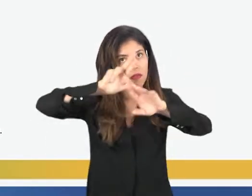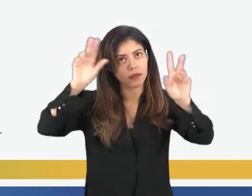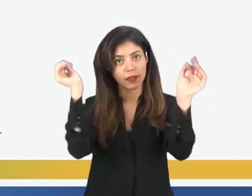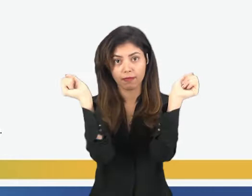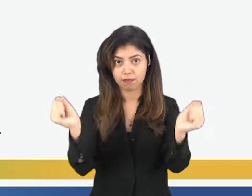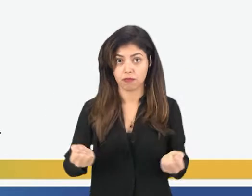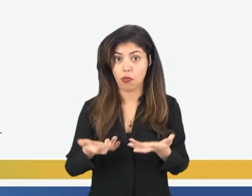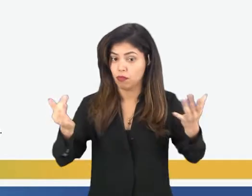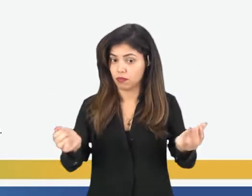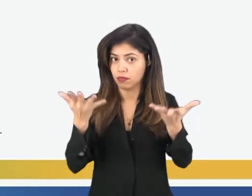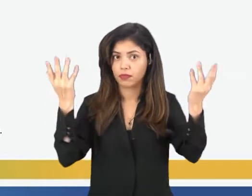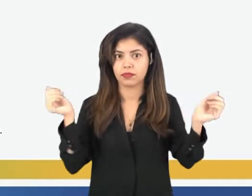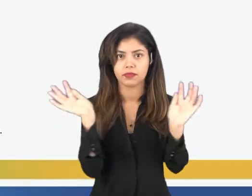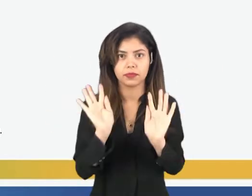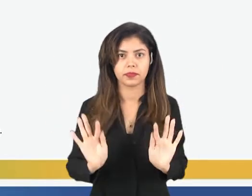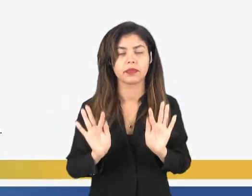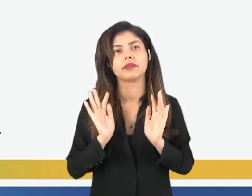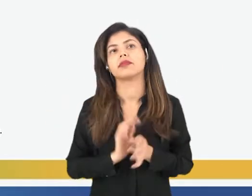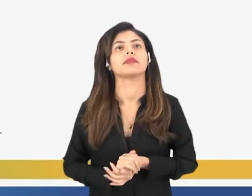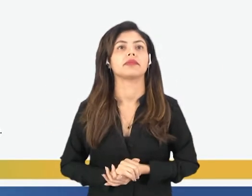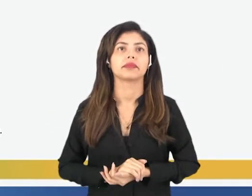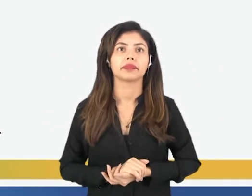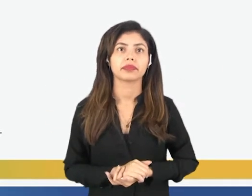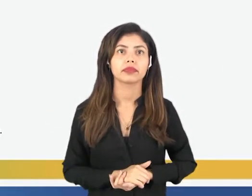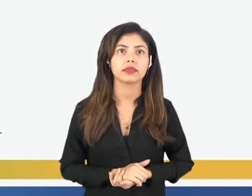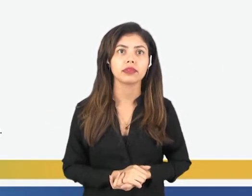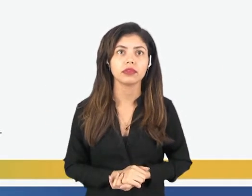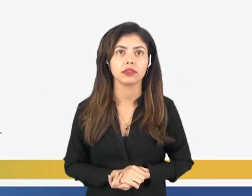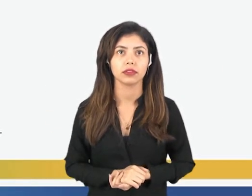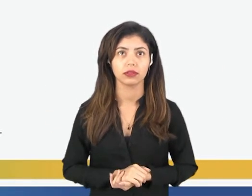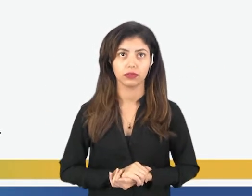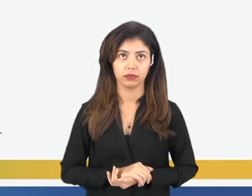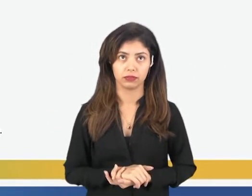alegres e vibrantes. Vamos lá?